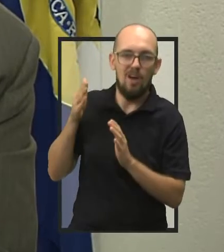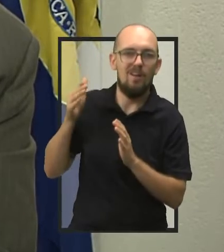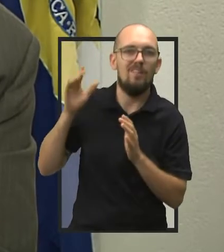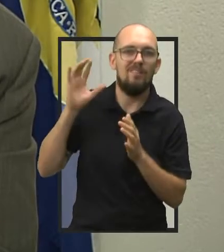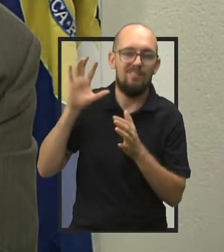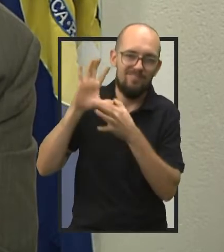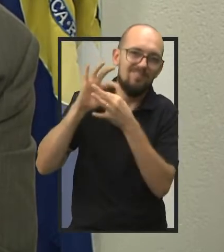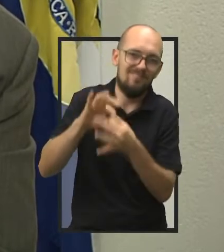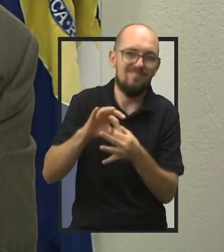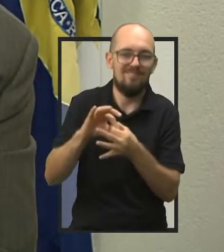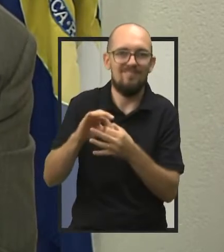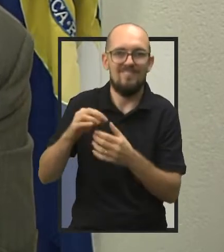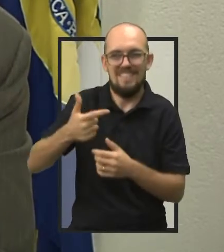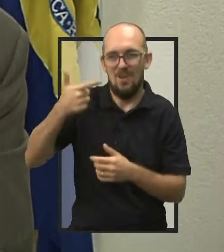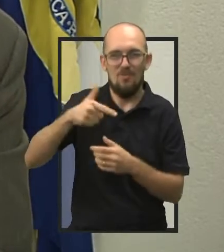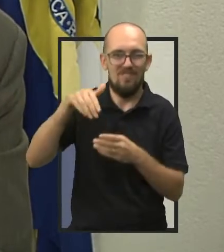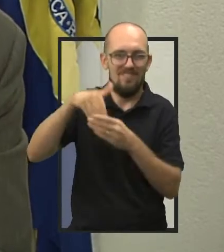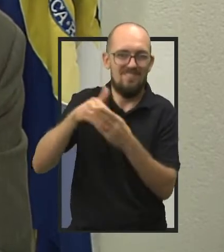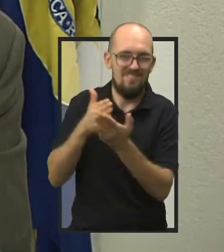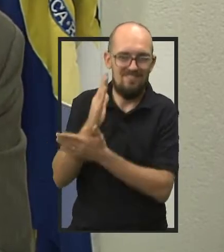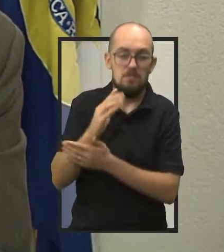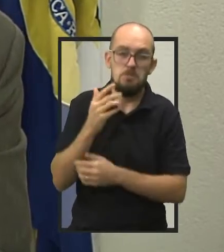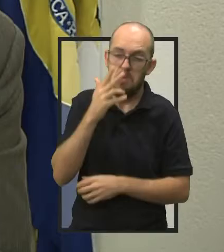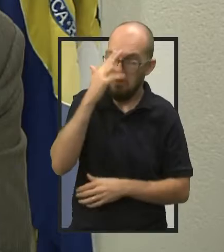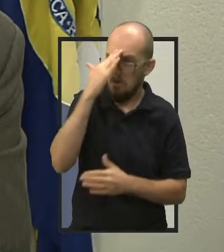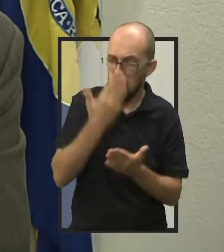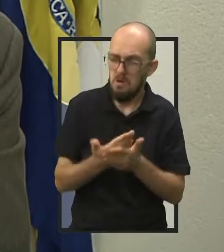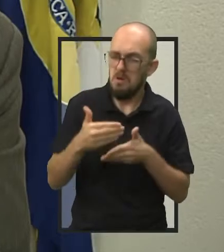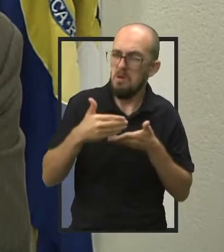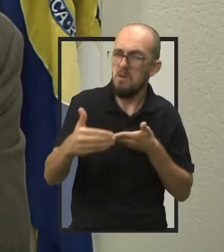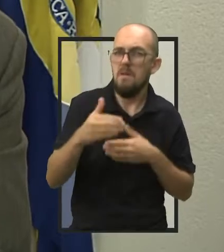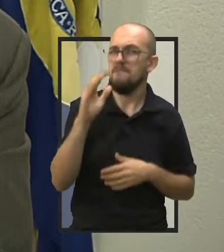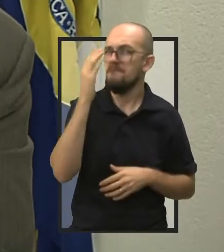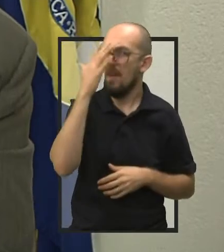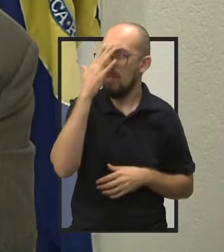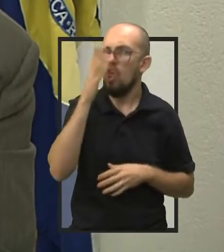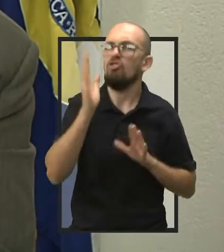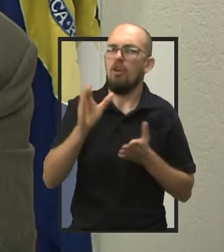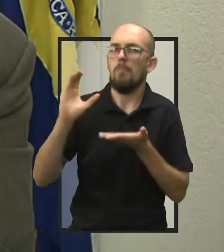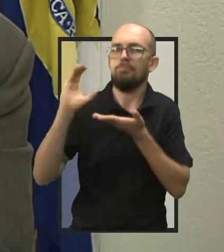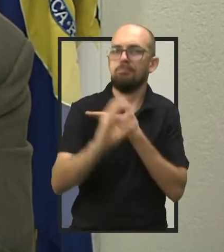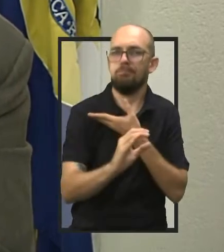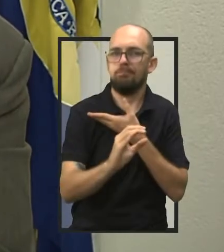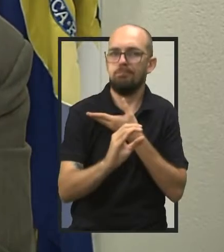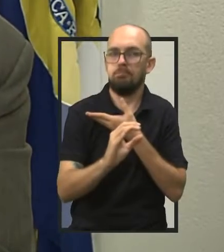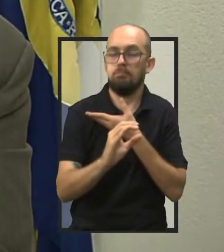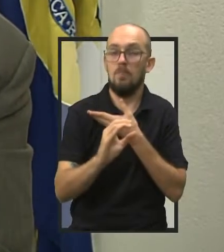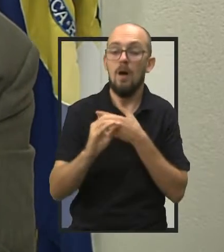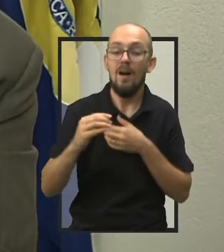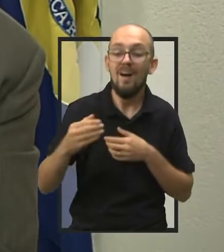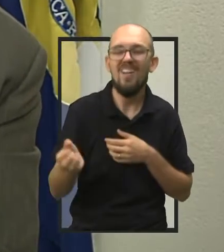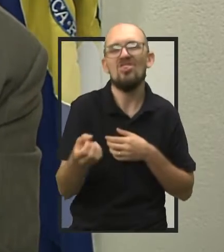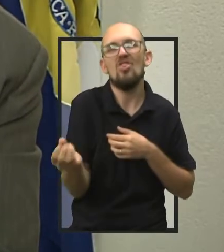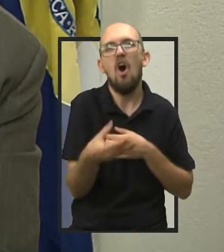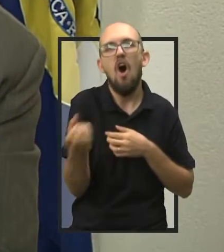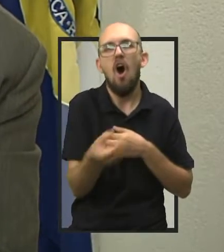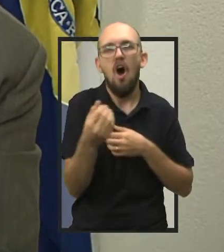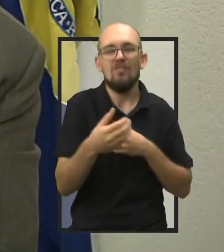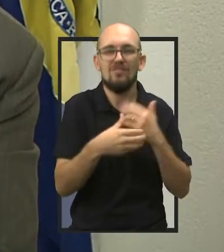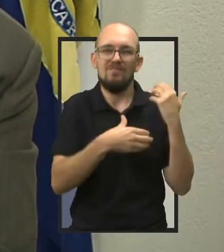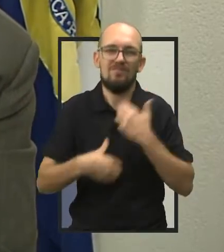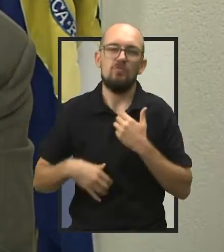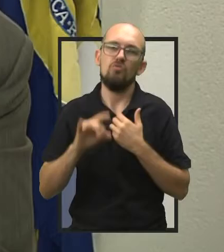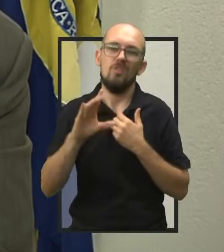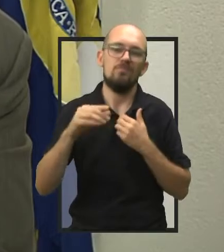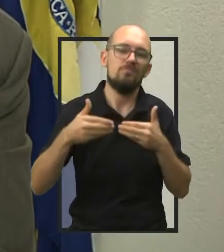em fevereiro, por aí, eu acredito que já possa sair algum recurso de emendas. E os outros que se elegeram agora é para agosto.